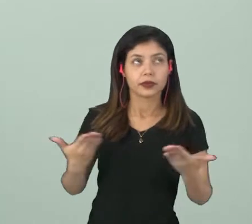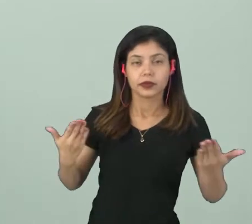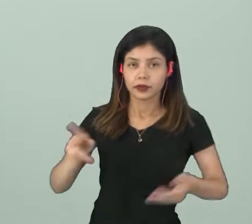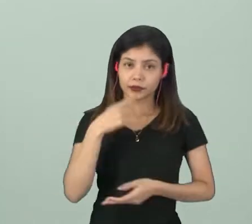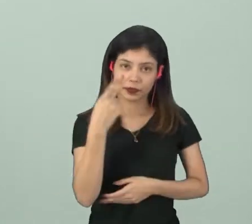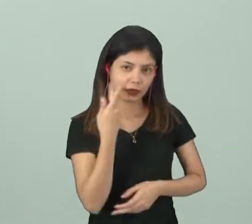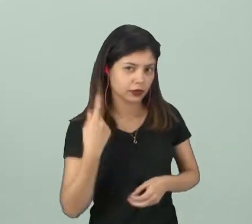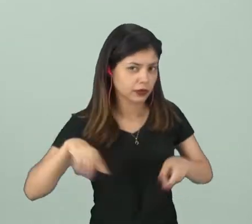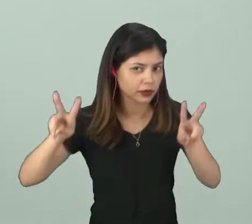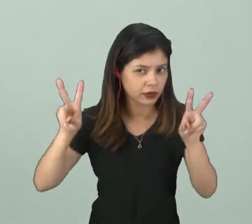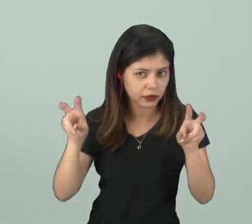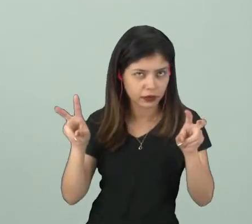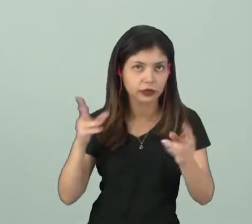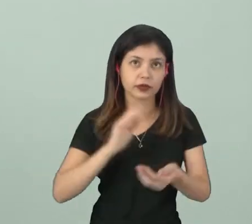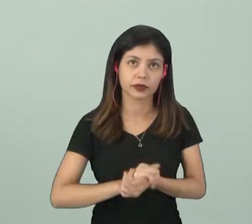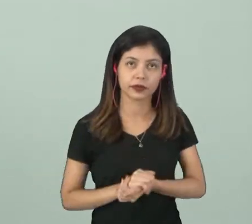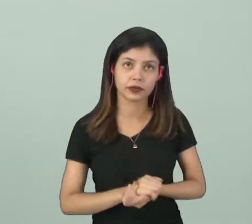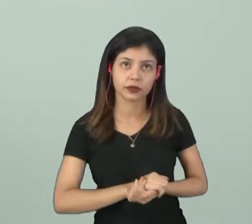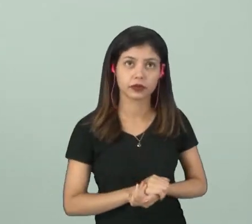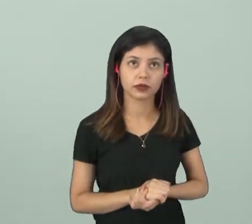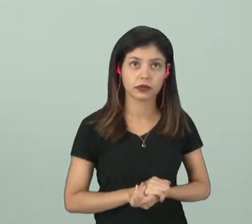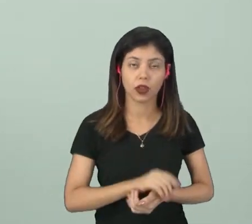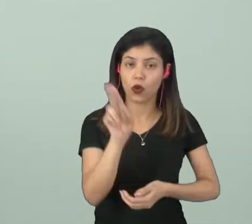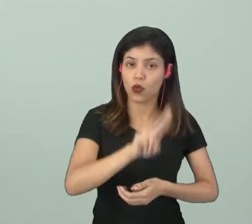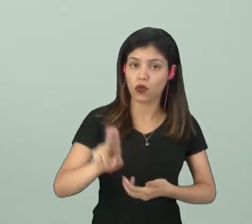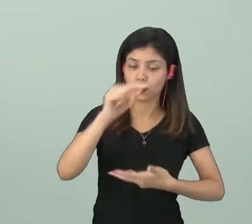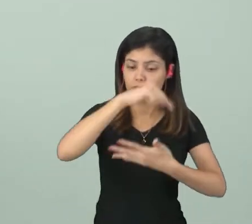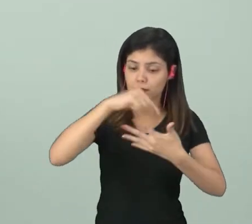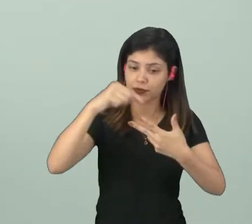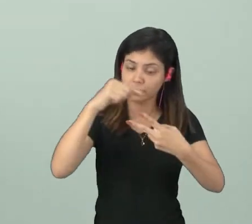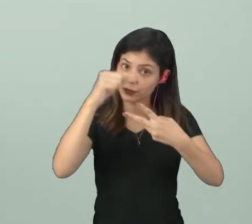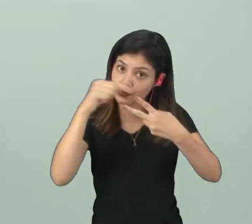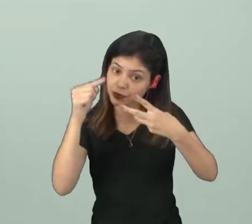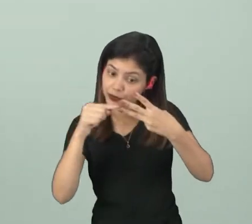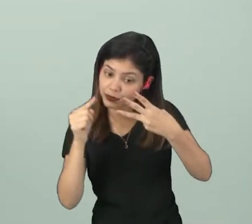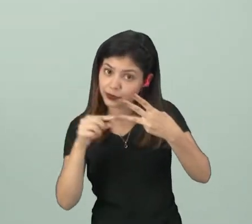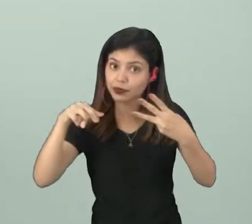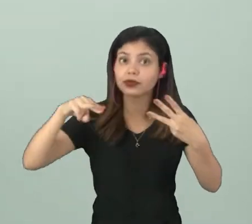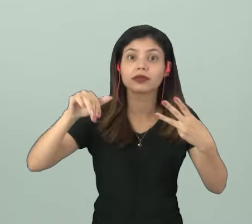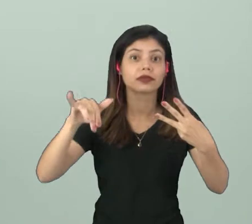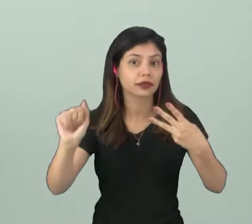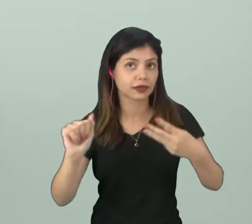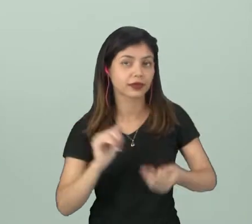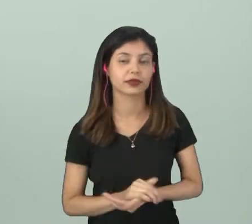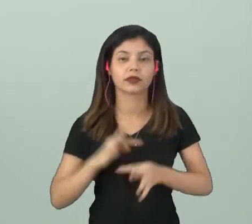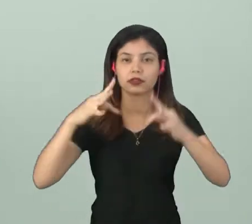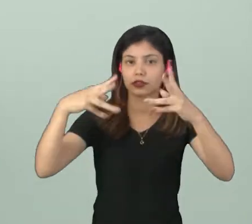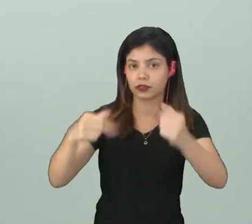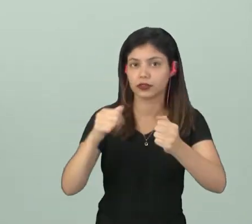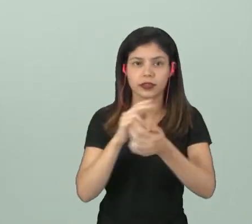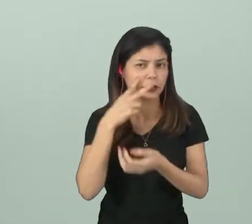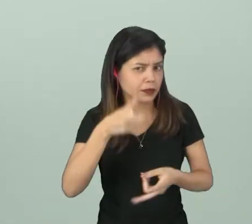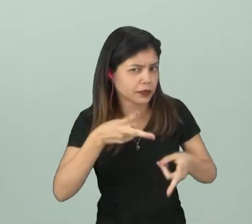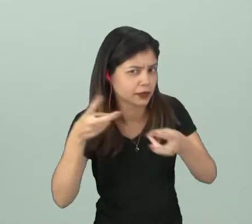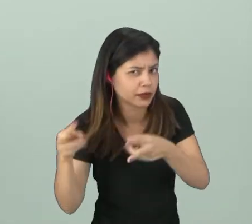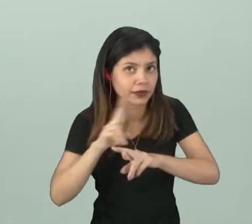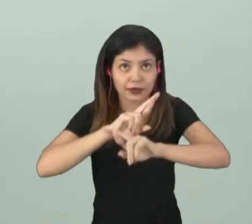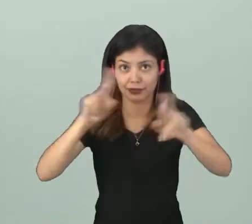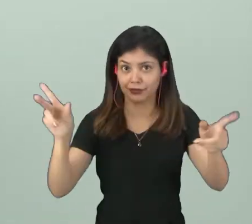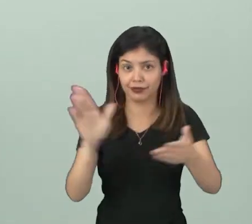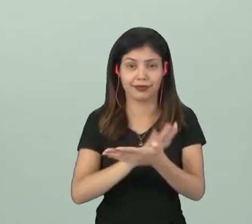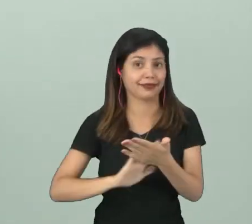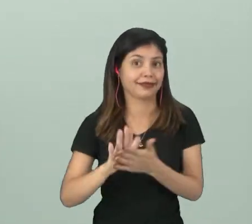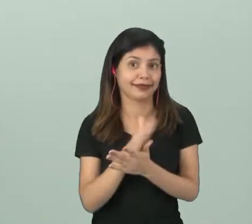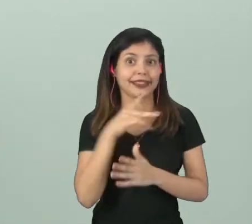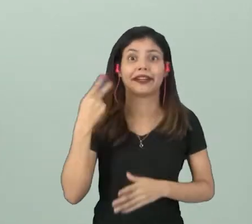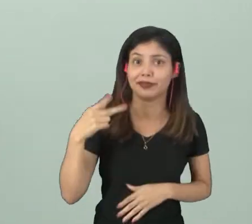iremos falar sobre o uso do mas, mais e mas. Bom, percebemos que vocês não viram diferença alguma